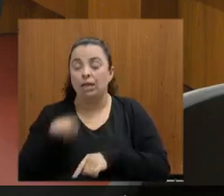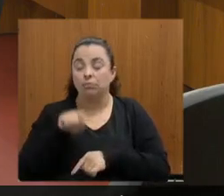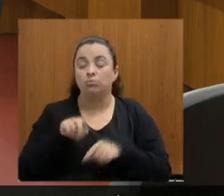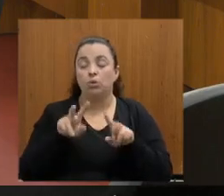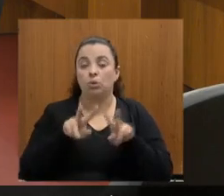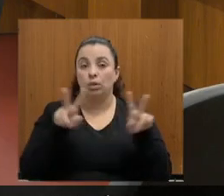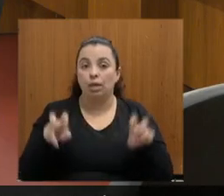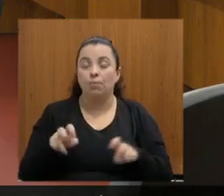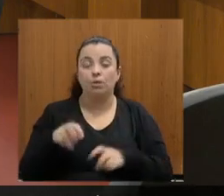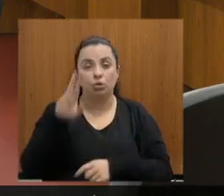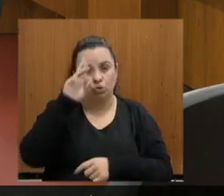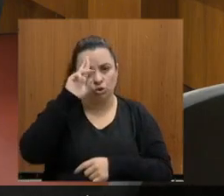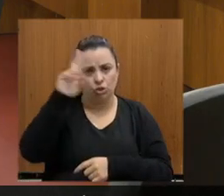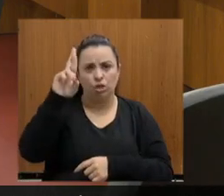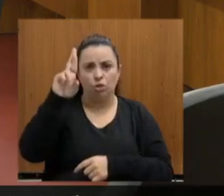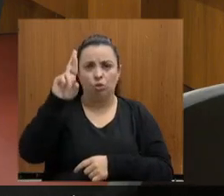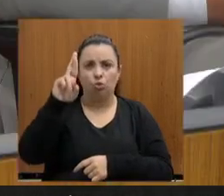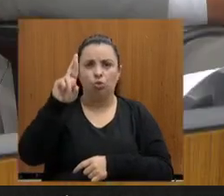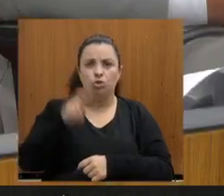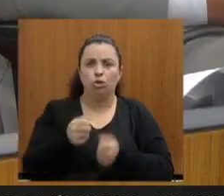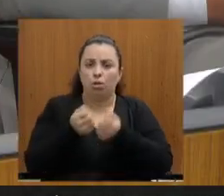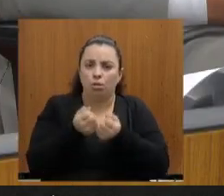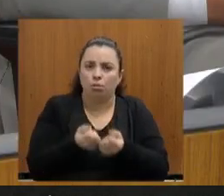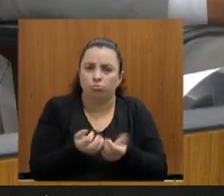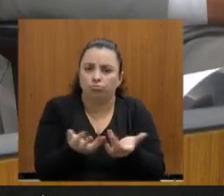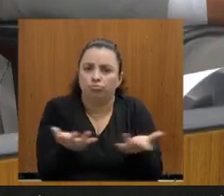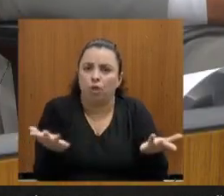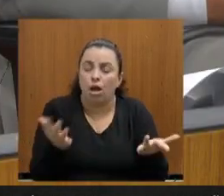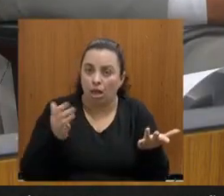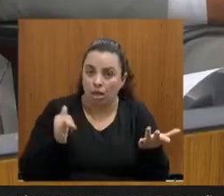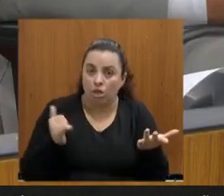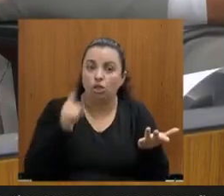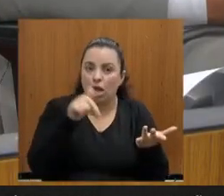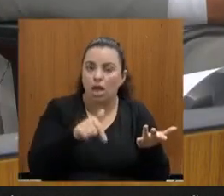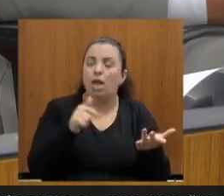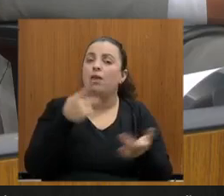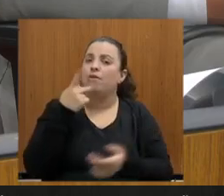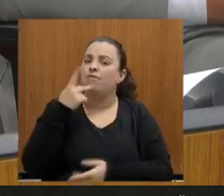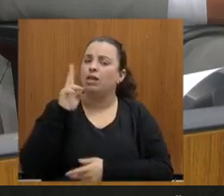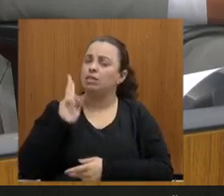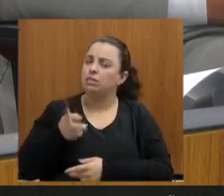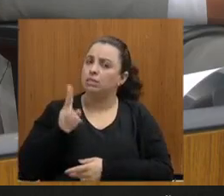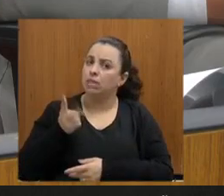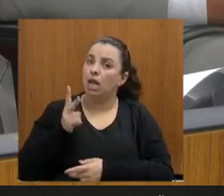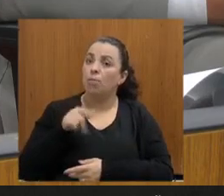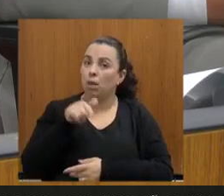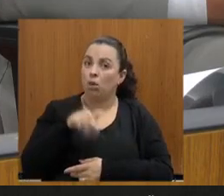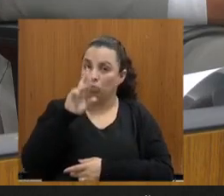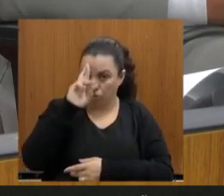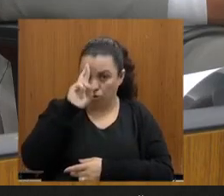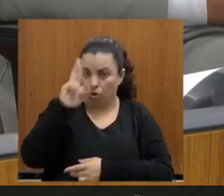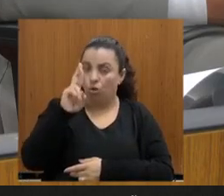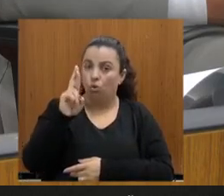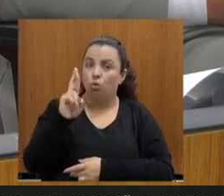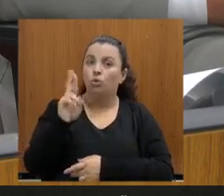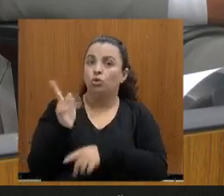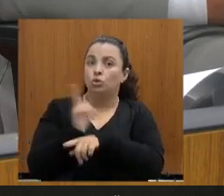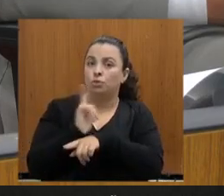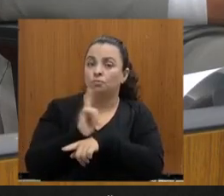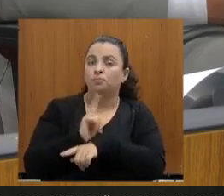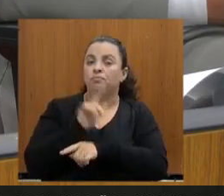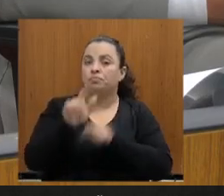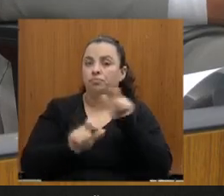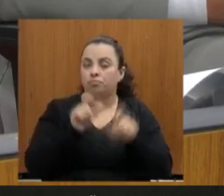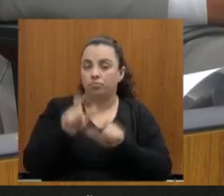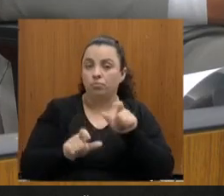diretor de distribuição é traz um venha né com muita propriedade o diretor de gestão de pessoas e o responsável pela área de